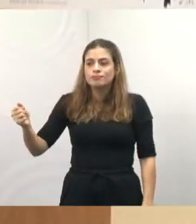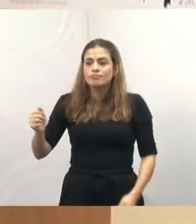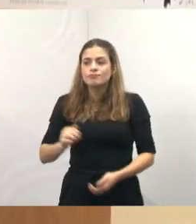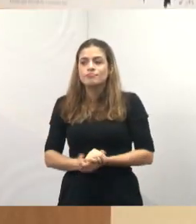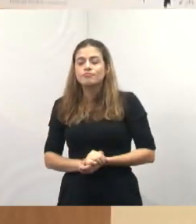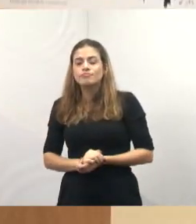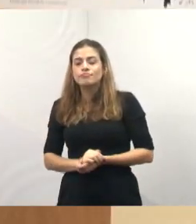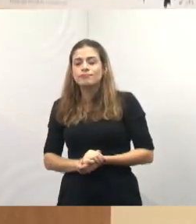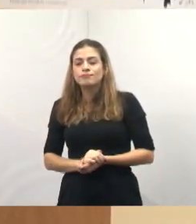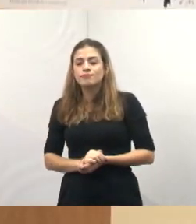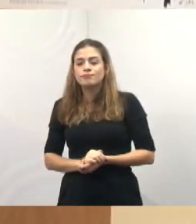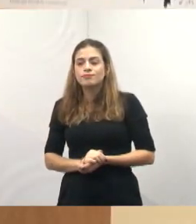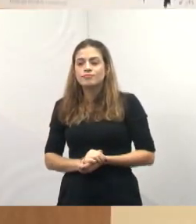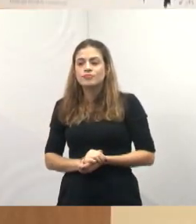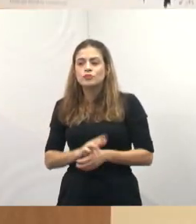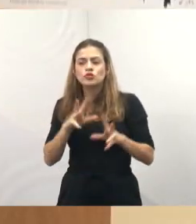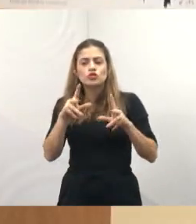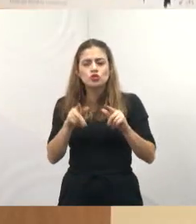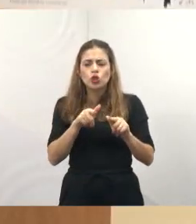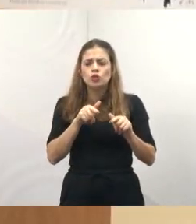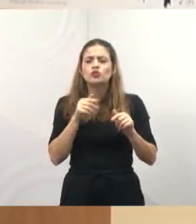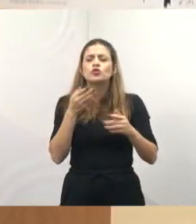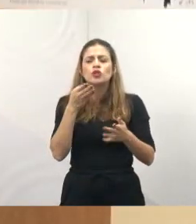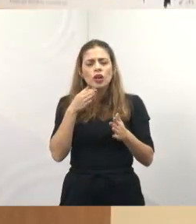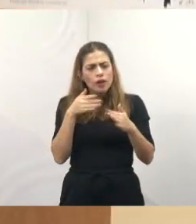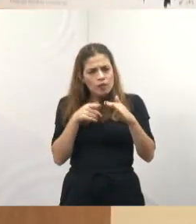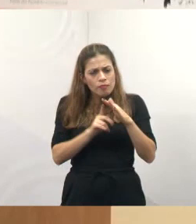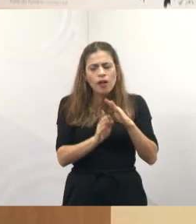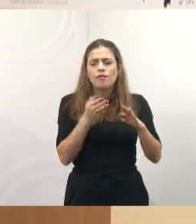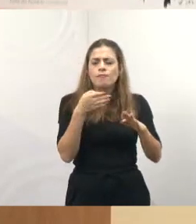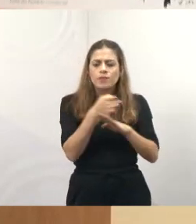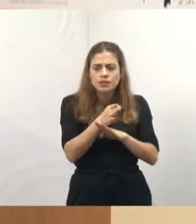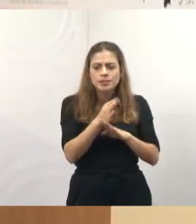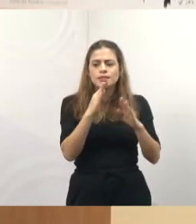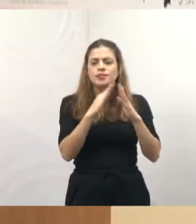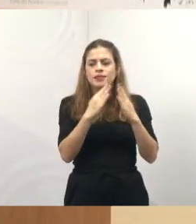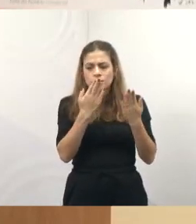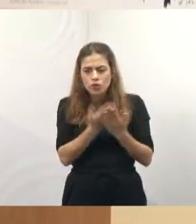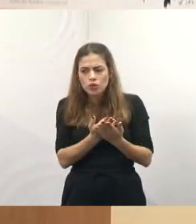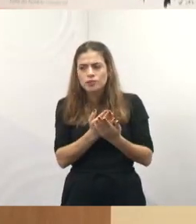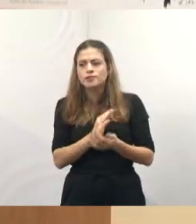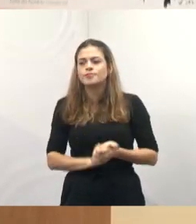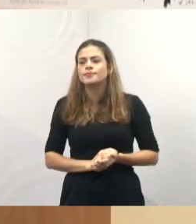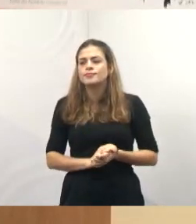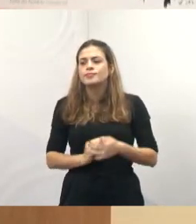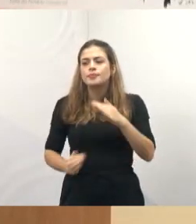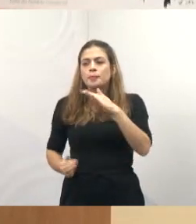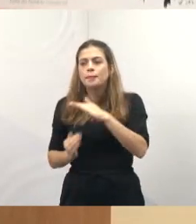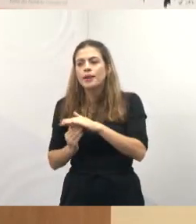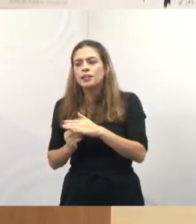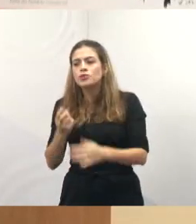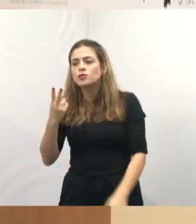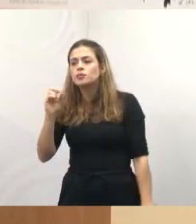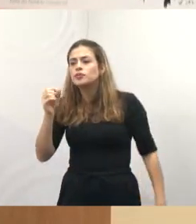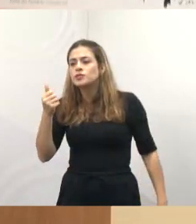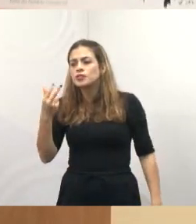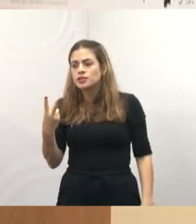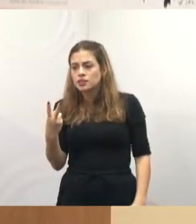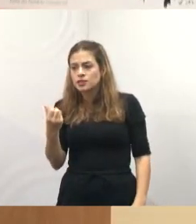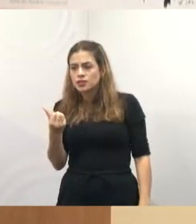fora da rede. Já em 2022, nós conseguimos a segunda meta, que estava estabelecida para os municípios em